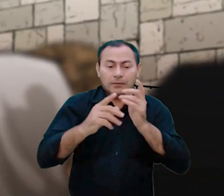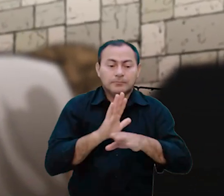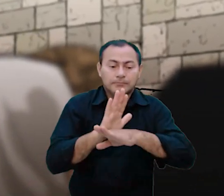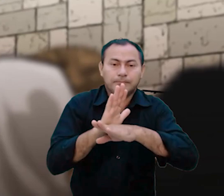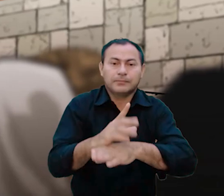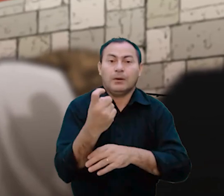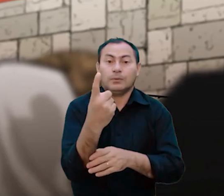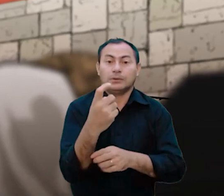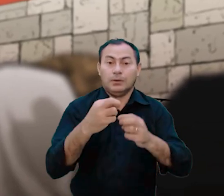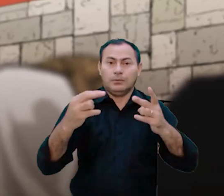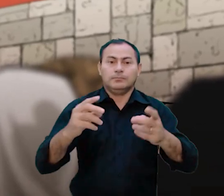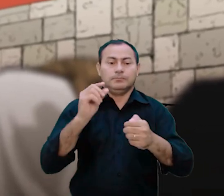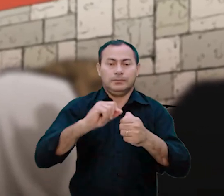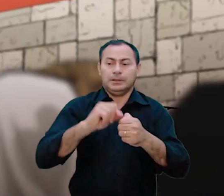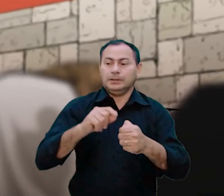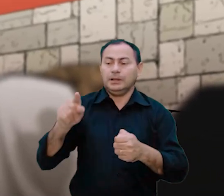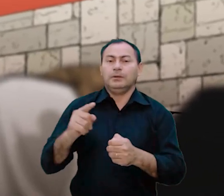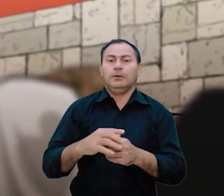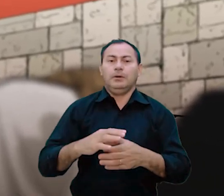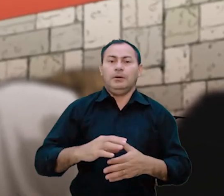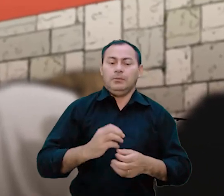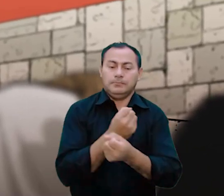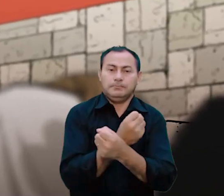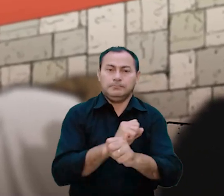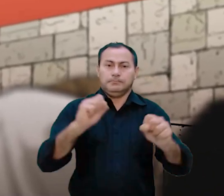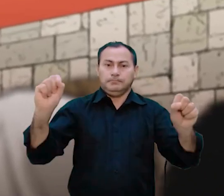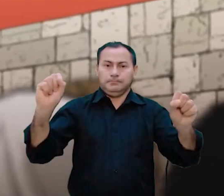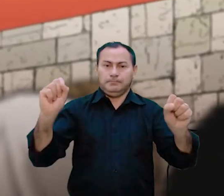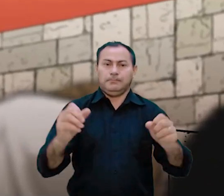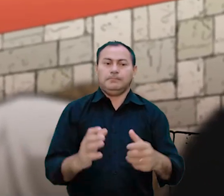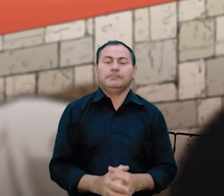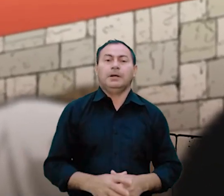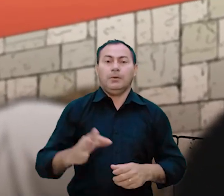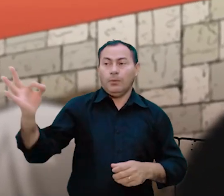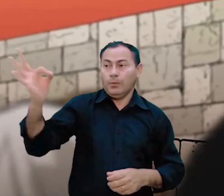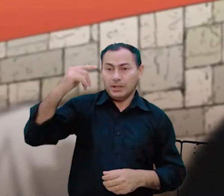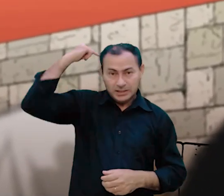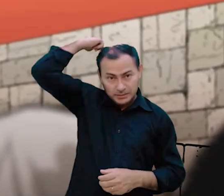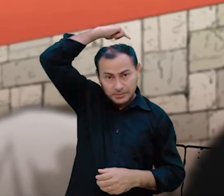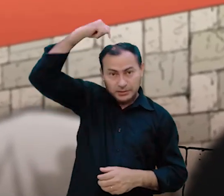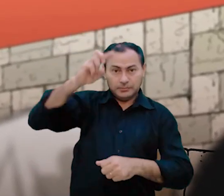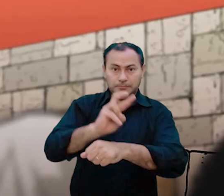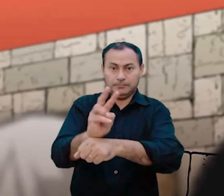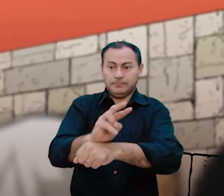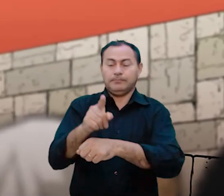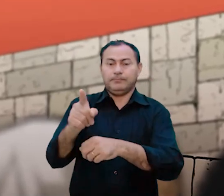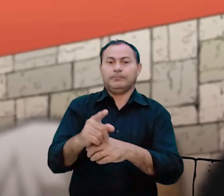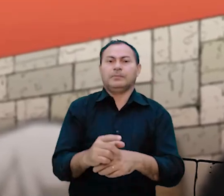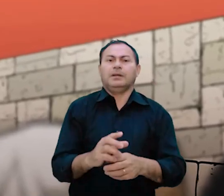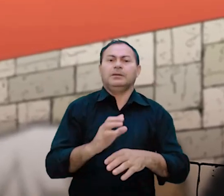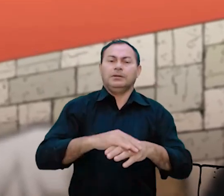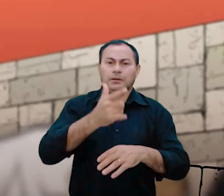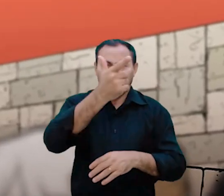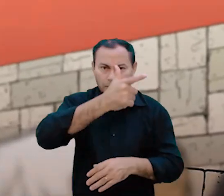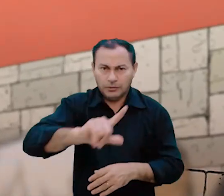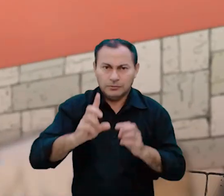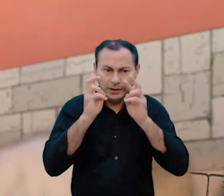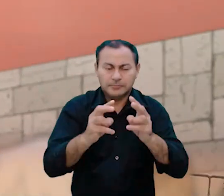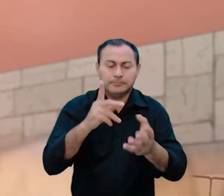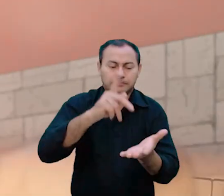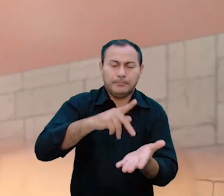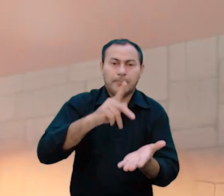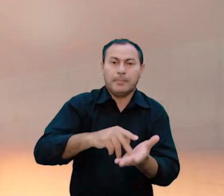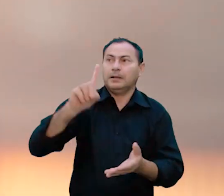que contava a seu favor e a única coisa que fez dele um libertador. O Espírito tomou controle dele. E mais uma